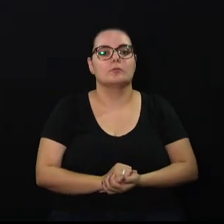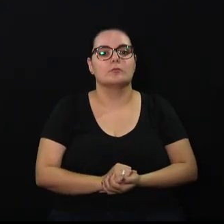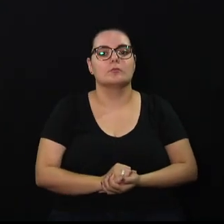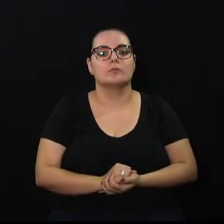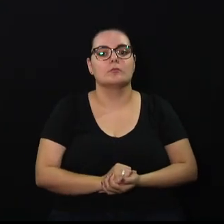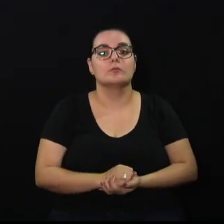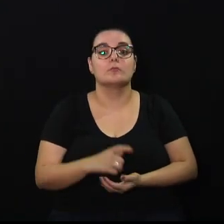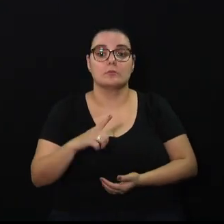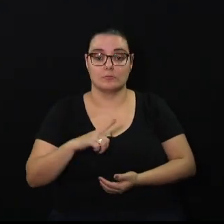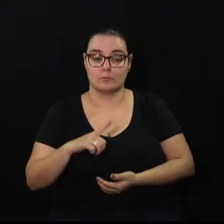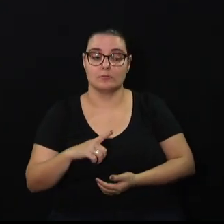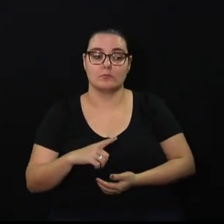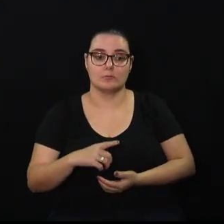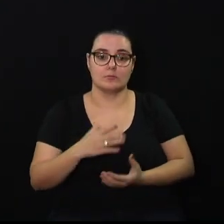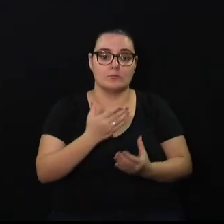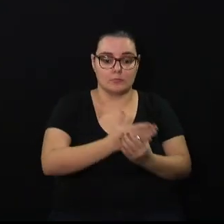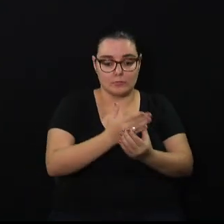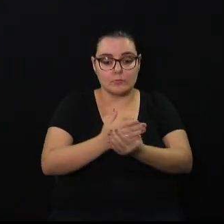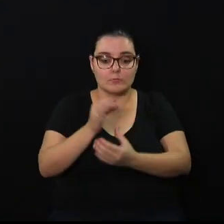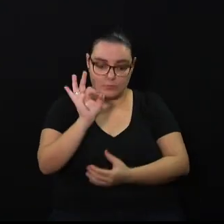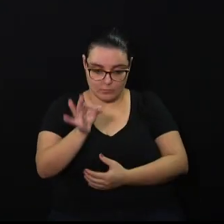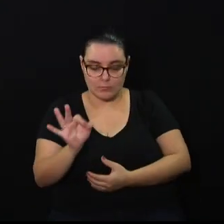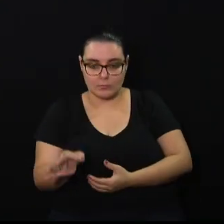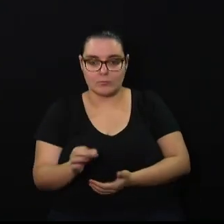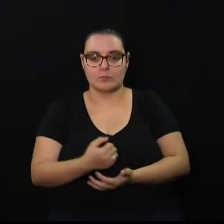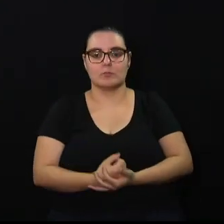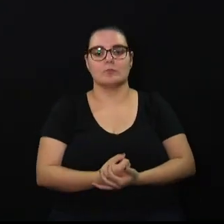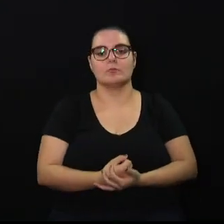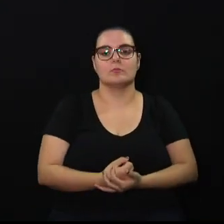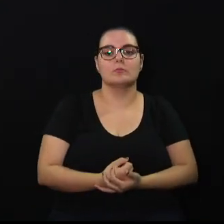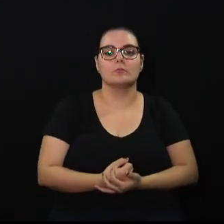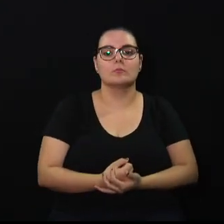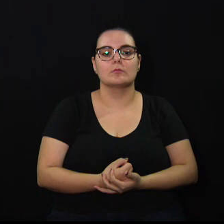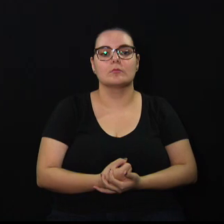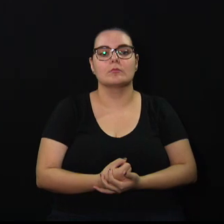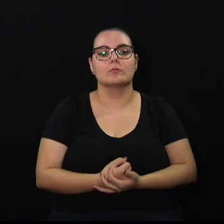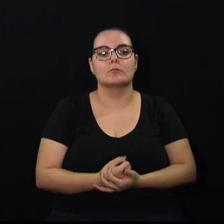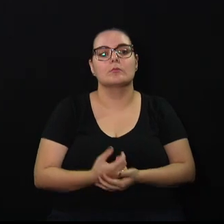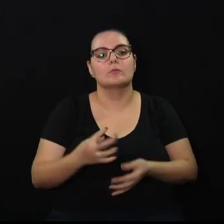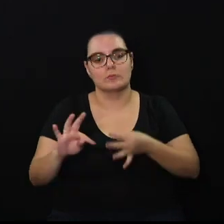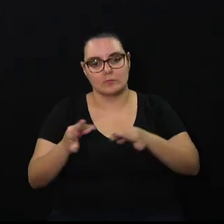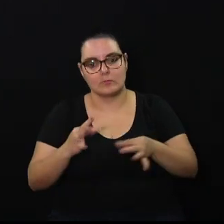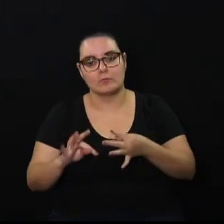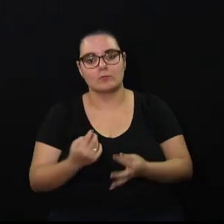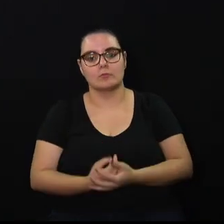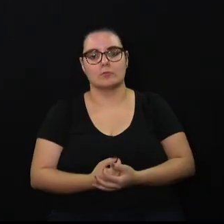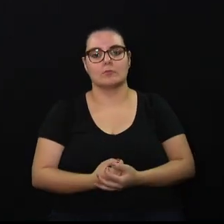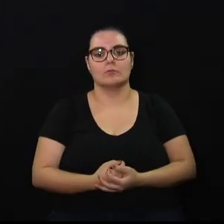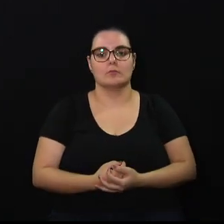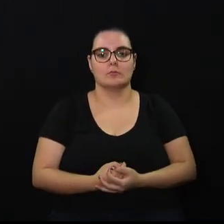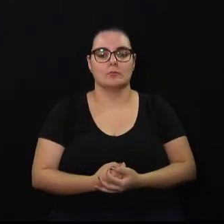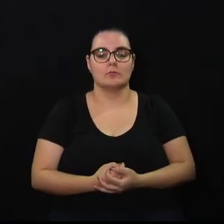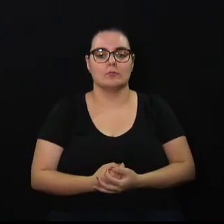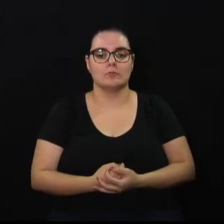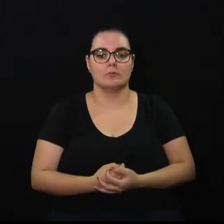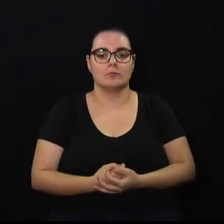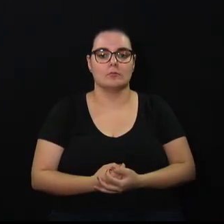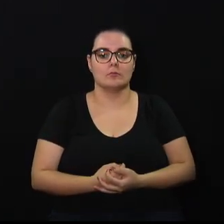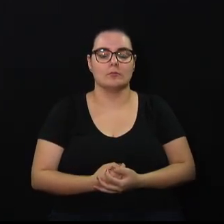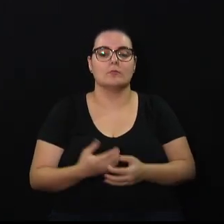então alguns procedimentos vou passar rapidinho tac é uma parte um pouco mais técnica mas são procedimentos que são